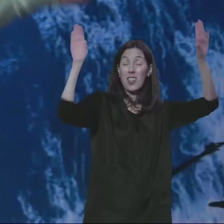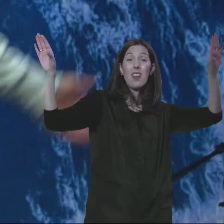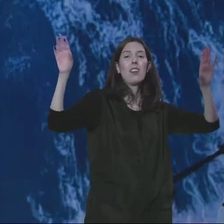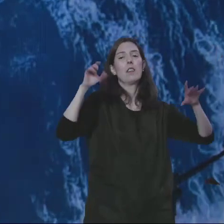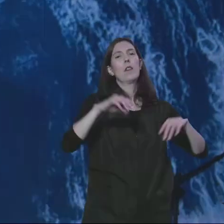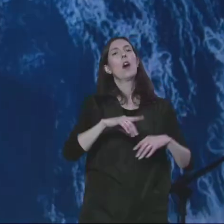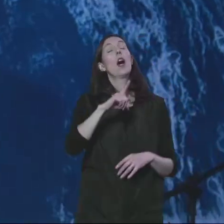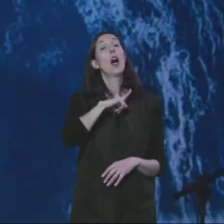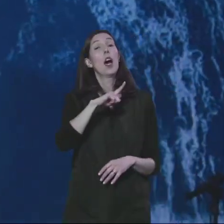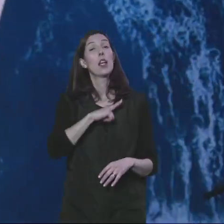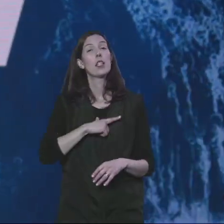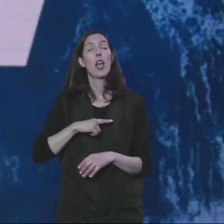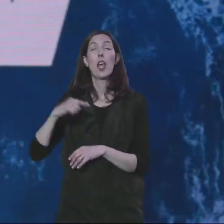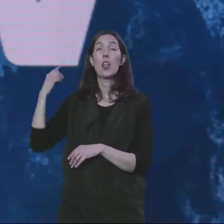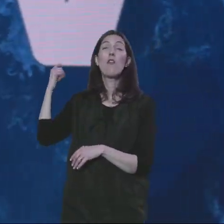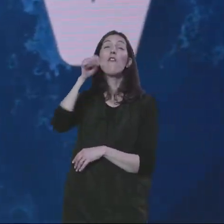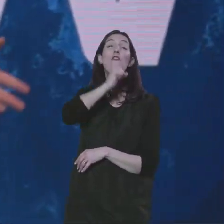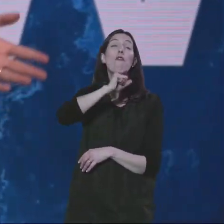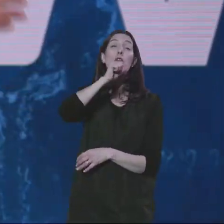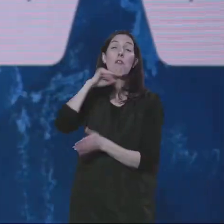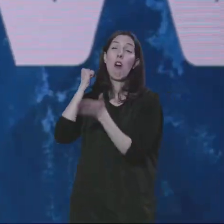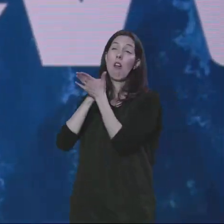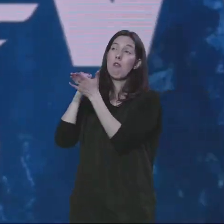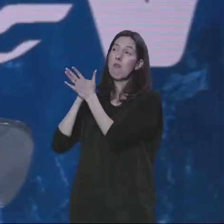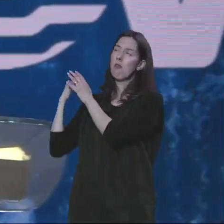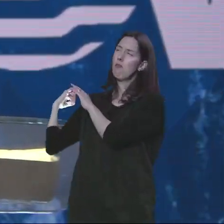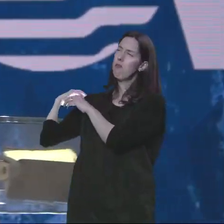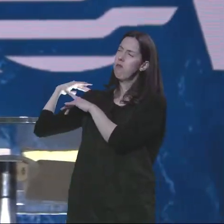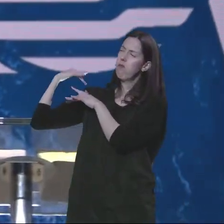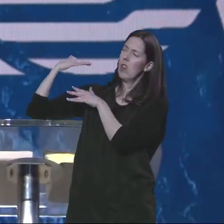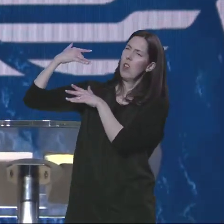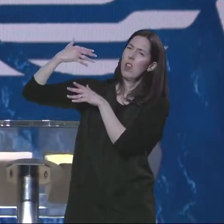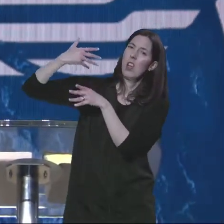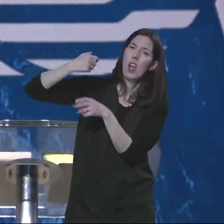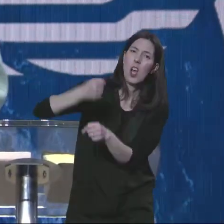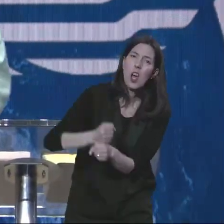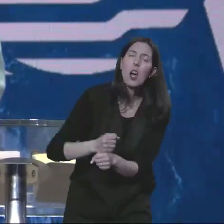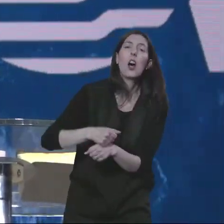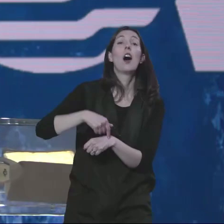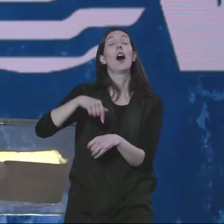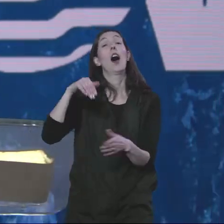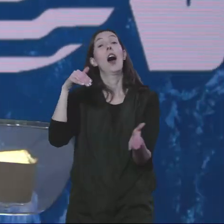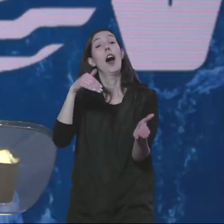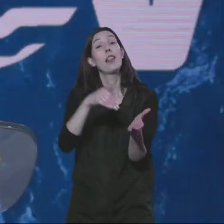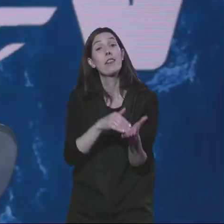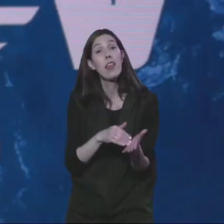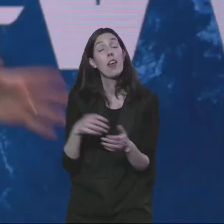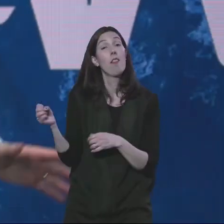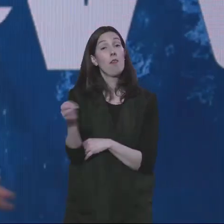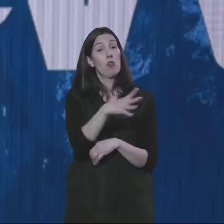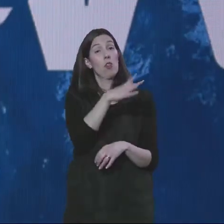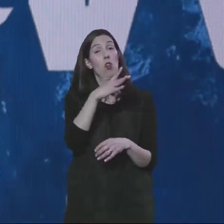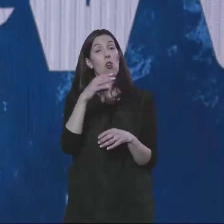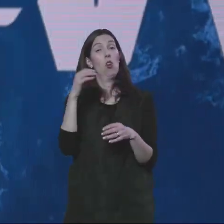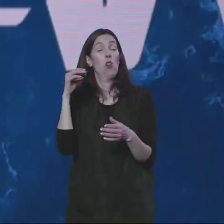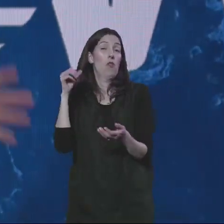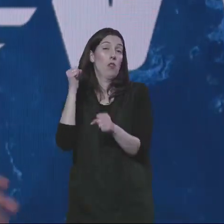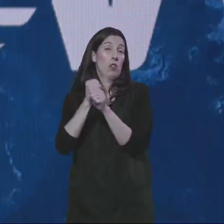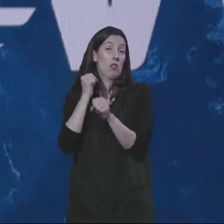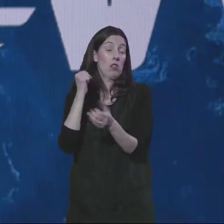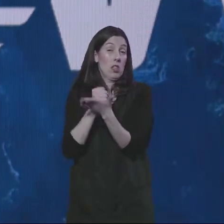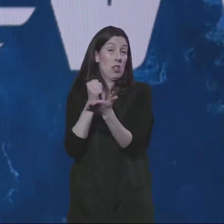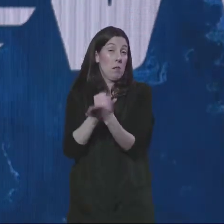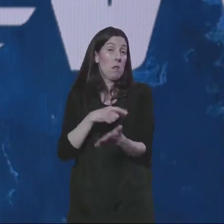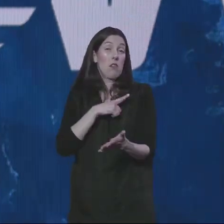desde o Antigo Testamento até os tempos do Novo Testamento, ali em Hebreus 11, várias pessoas, uma multidão